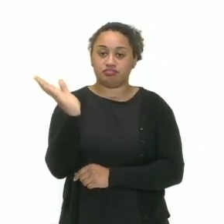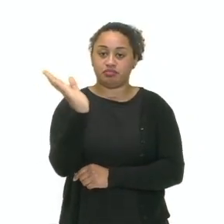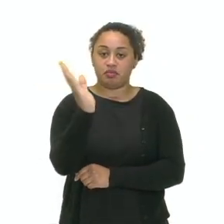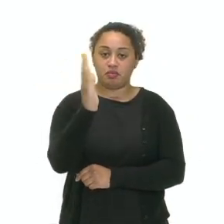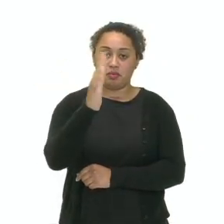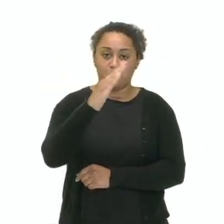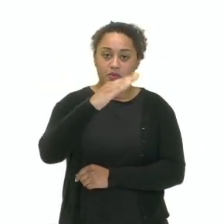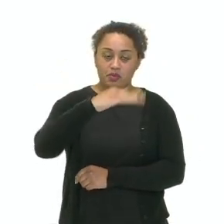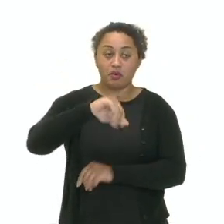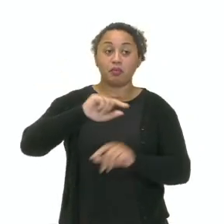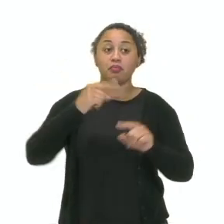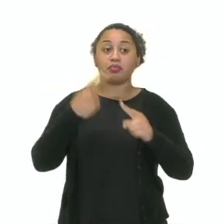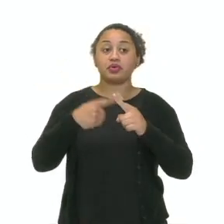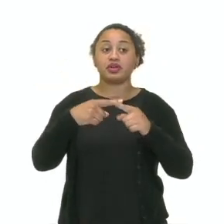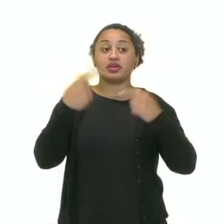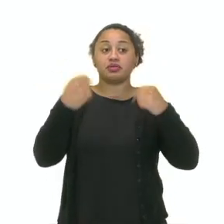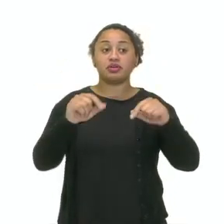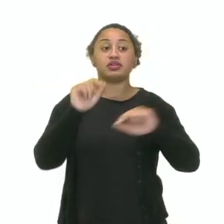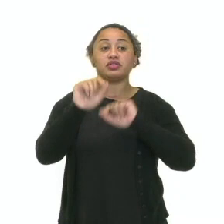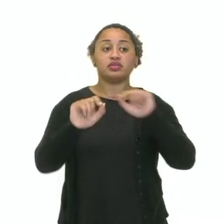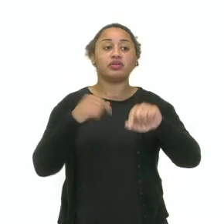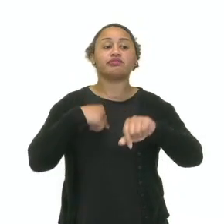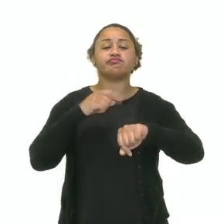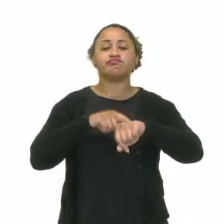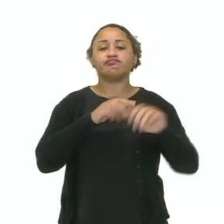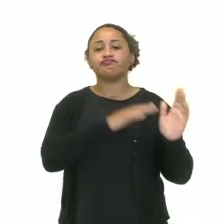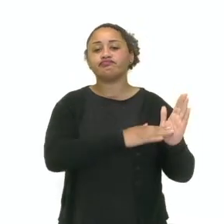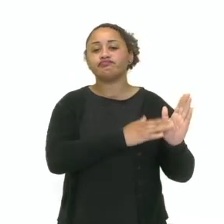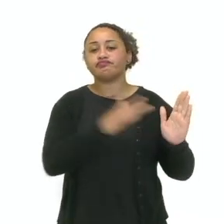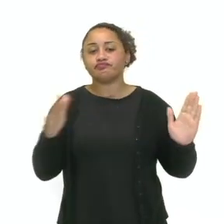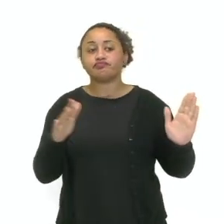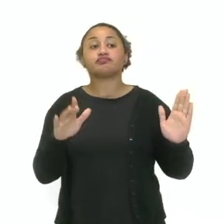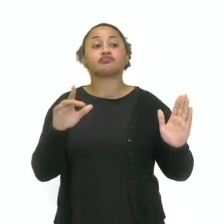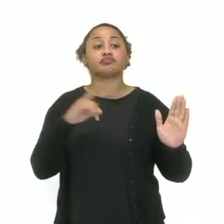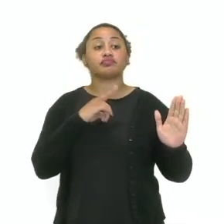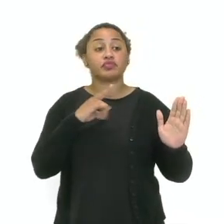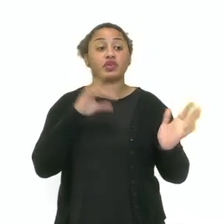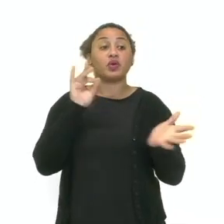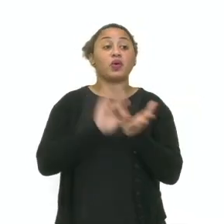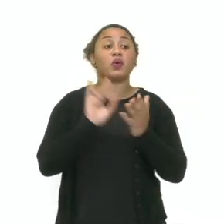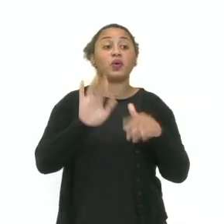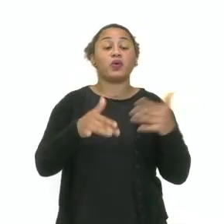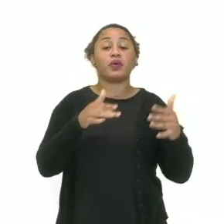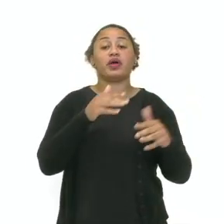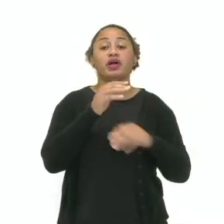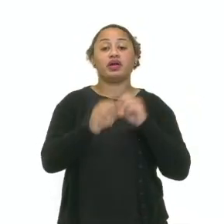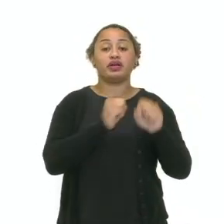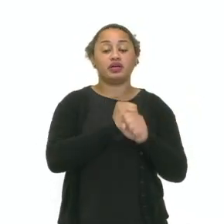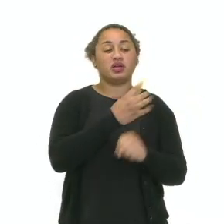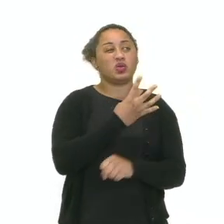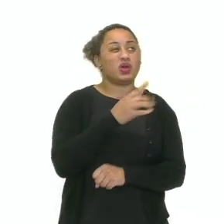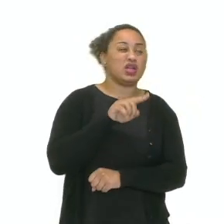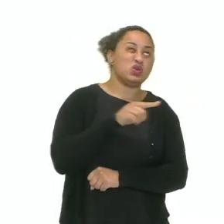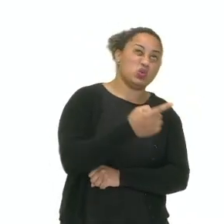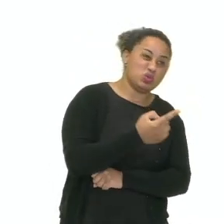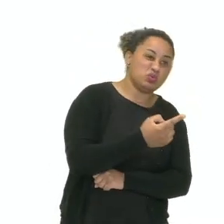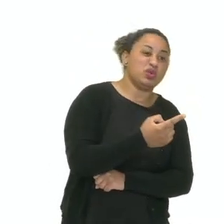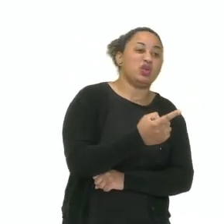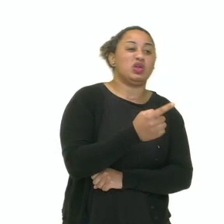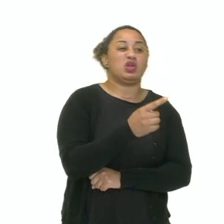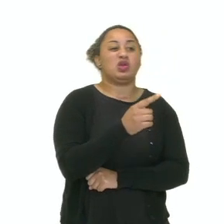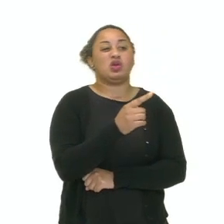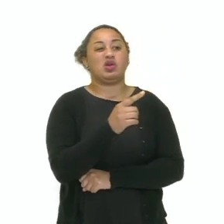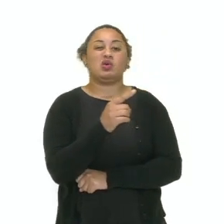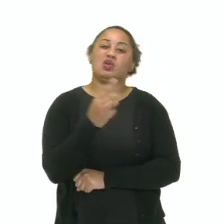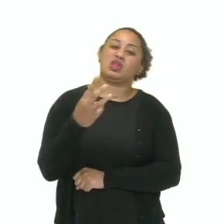pela necessidade da contagem do tempo, tá? E teve sua origem entre os anos 4000, né, antes de Cristo